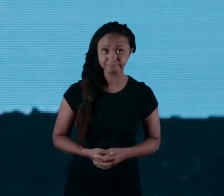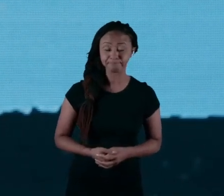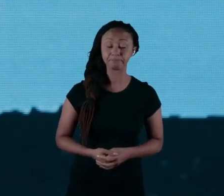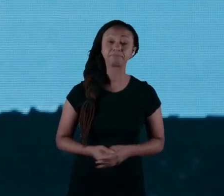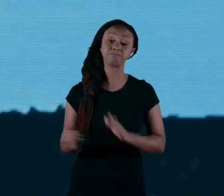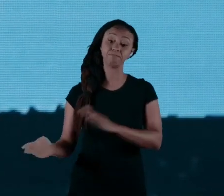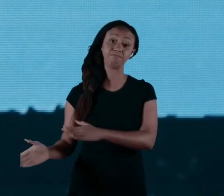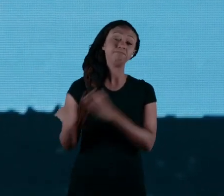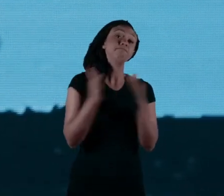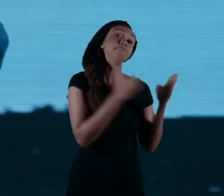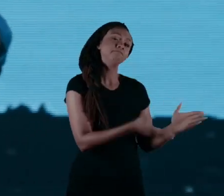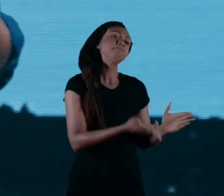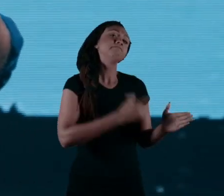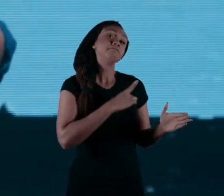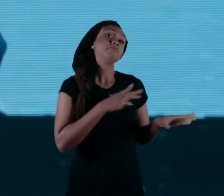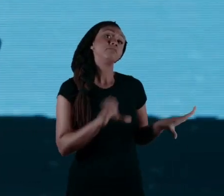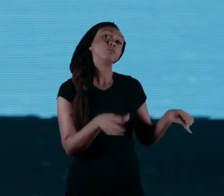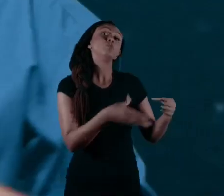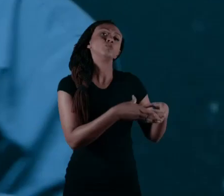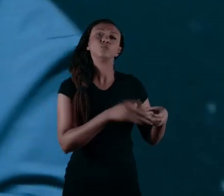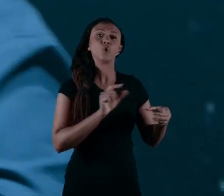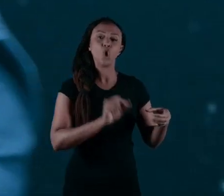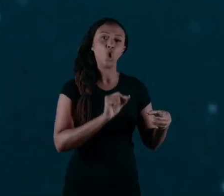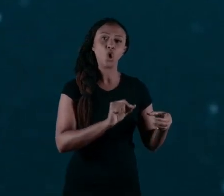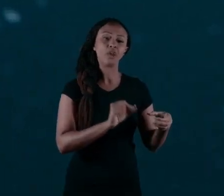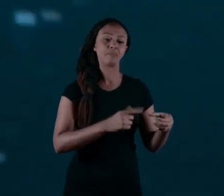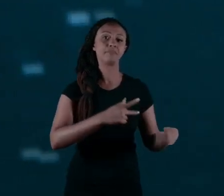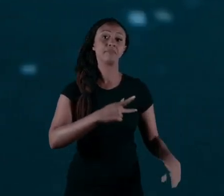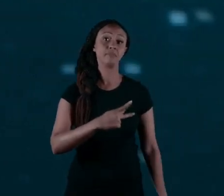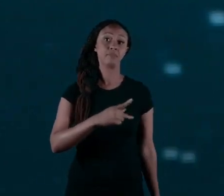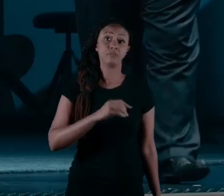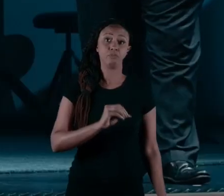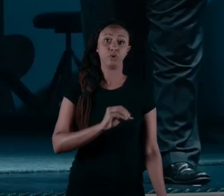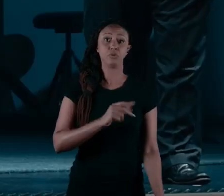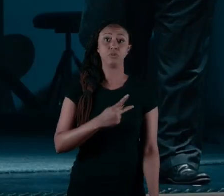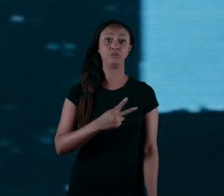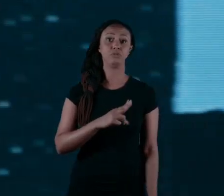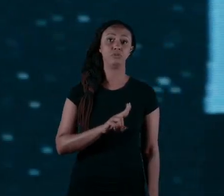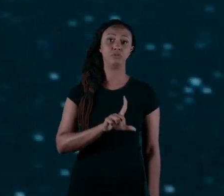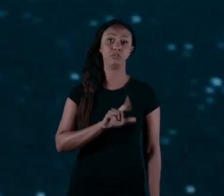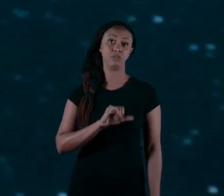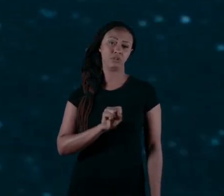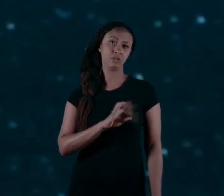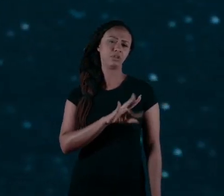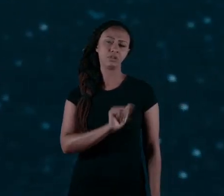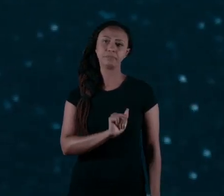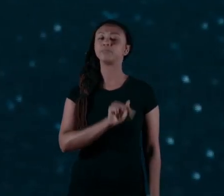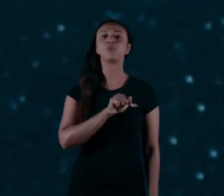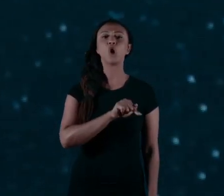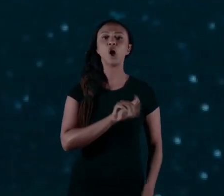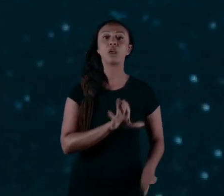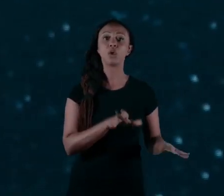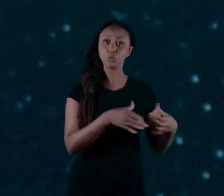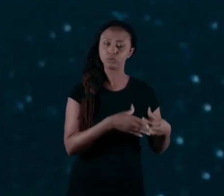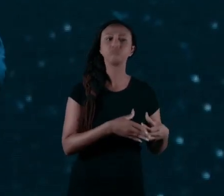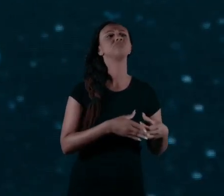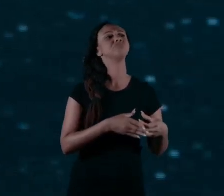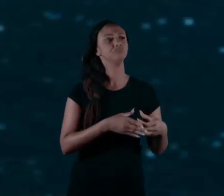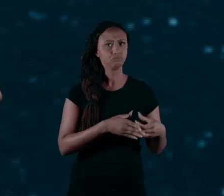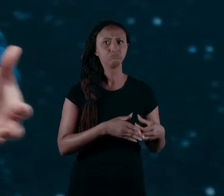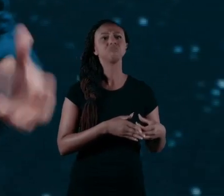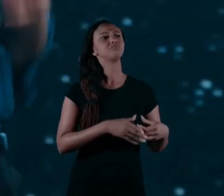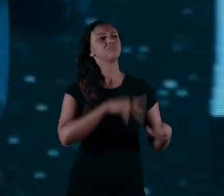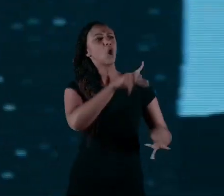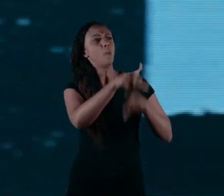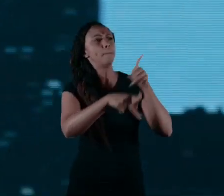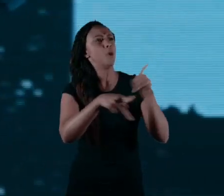Por outro lado, você tem quem? Você tem os que são populistas. Eles entram em contato com o coração